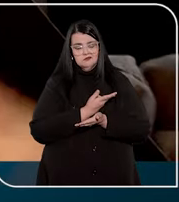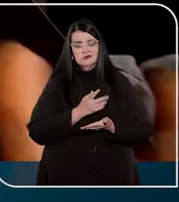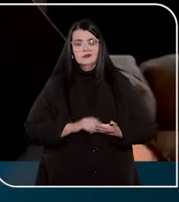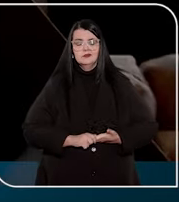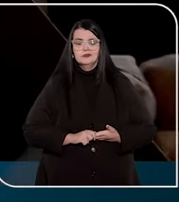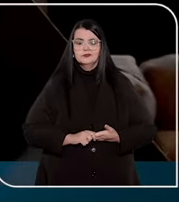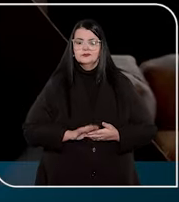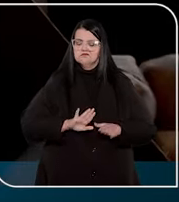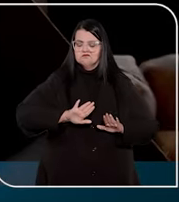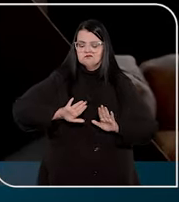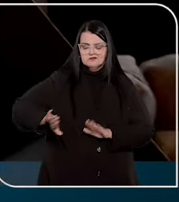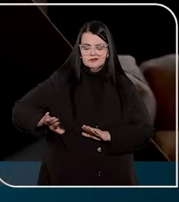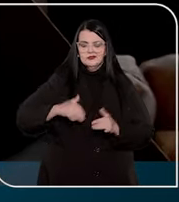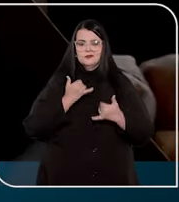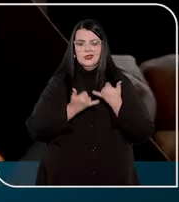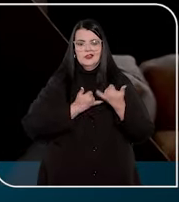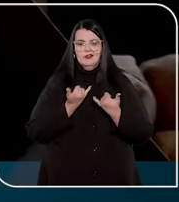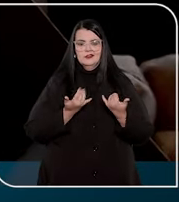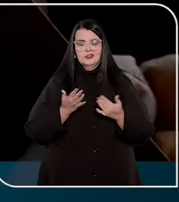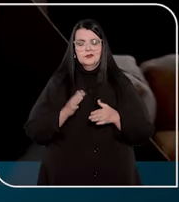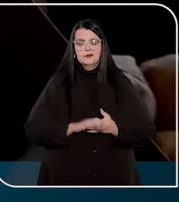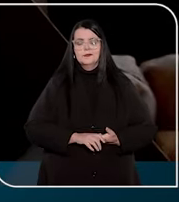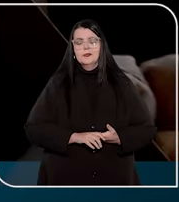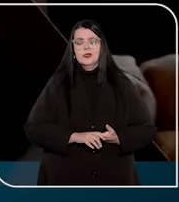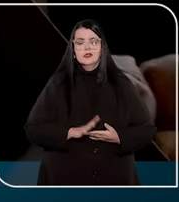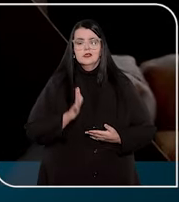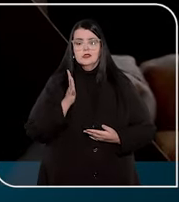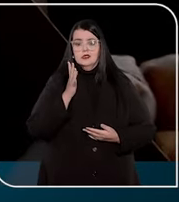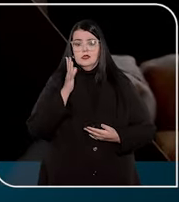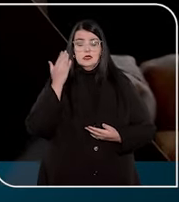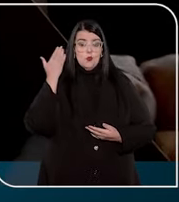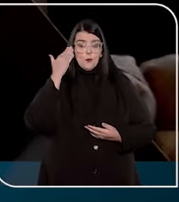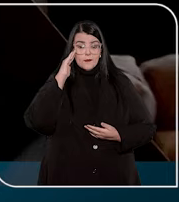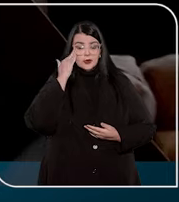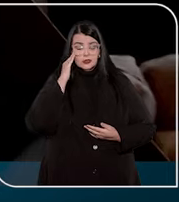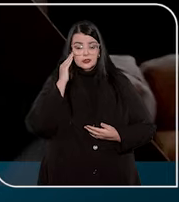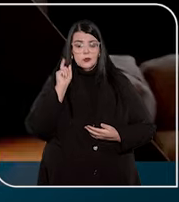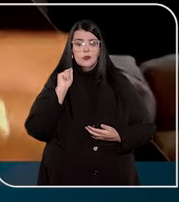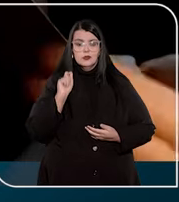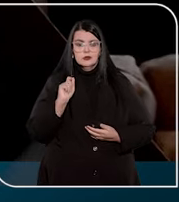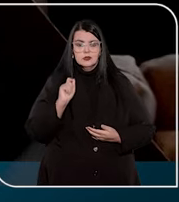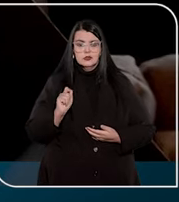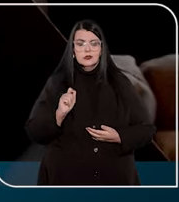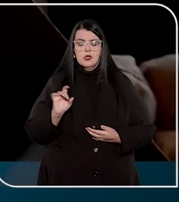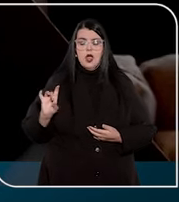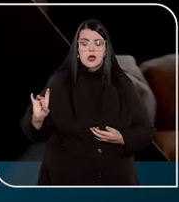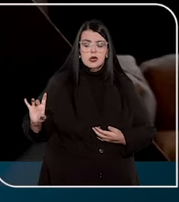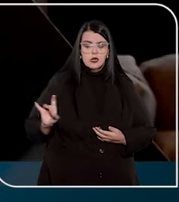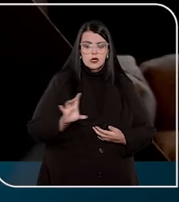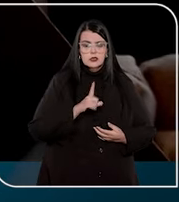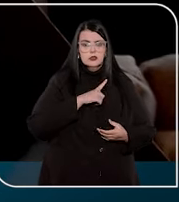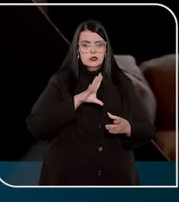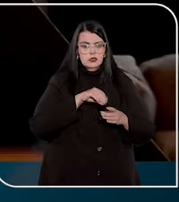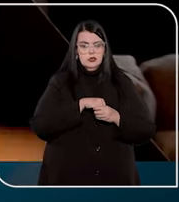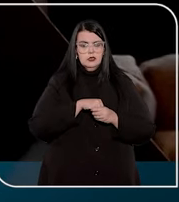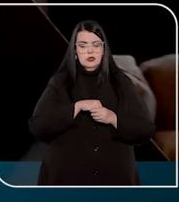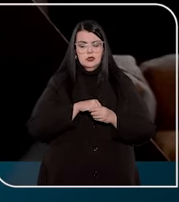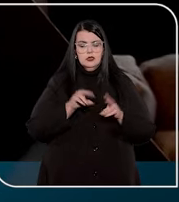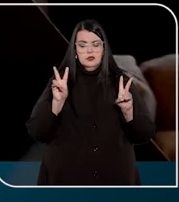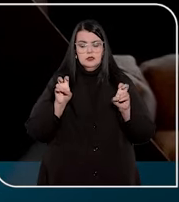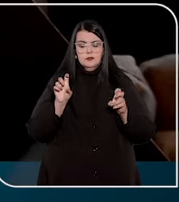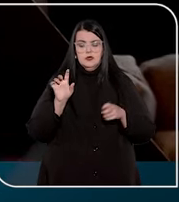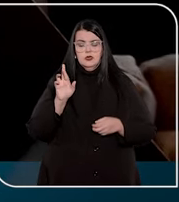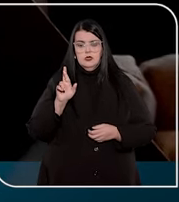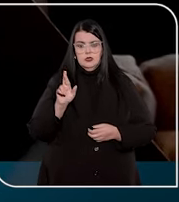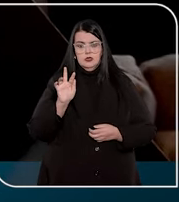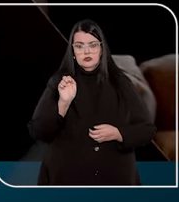fora a brincadeira, que eu espero que todos estejam compreendendo? Eu quero dizer o seguinte: esses casos em que já tem o tema de repercussão geral, a